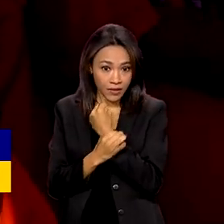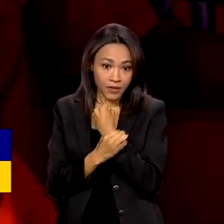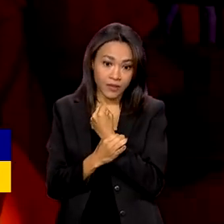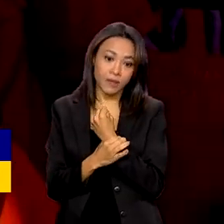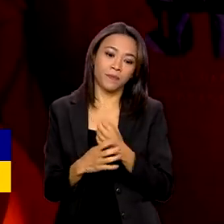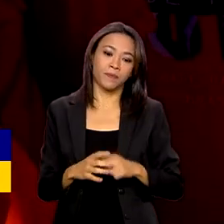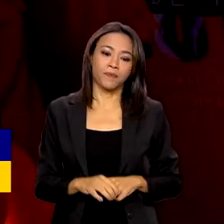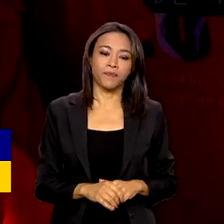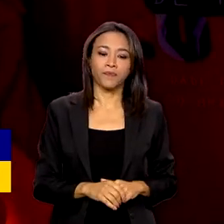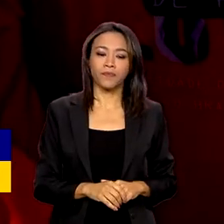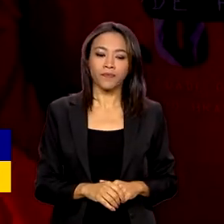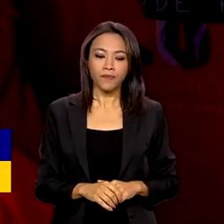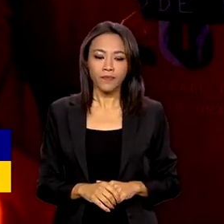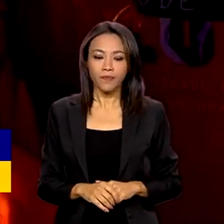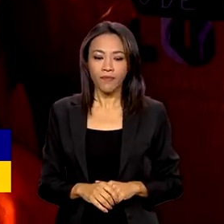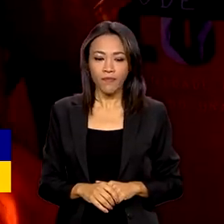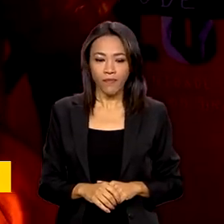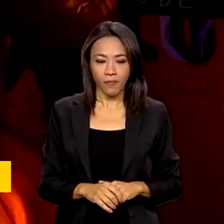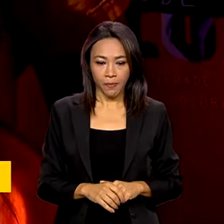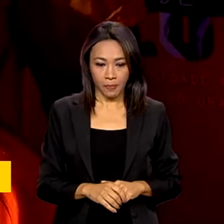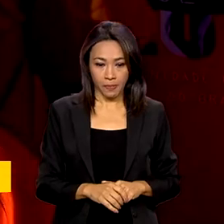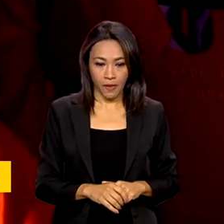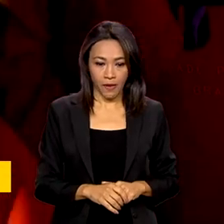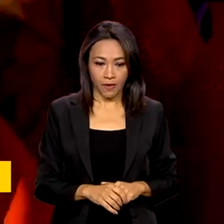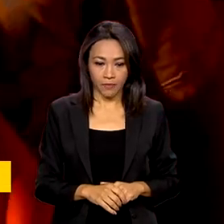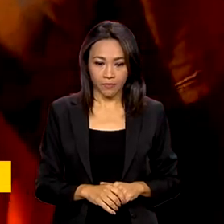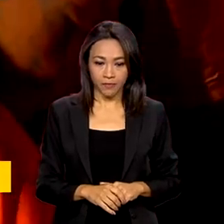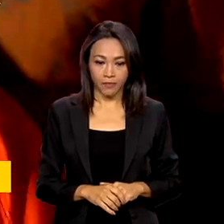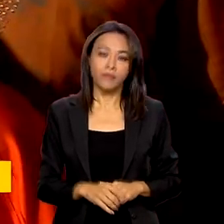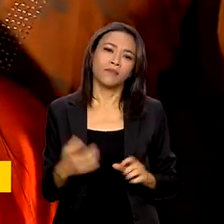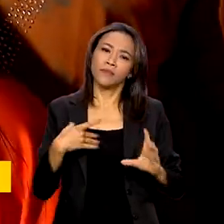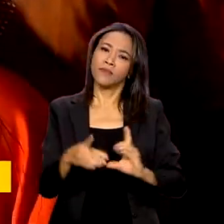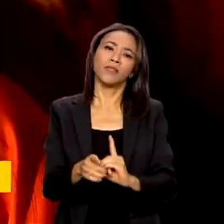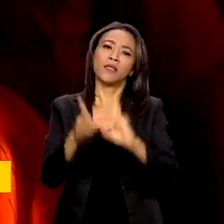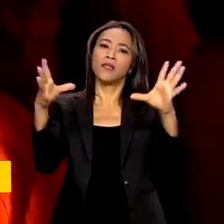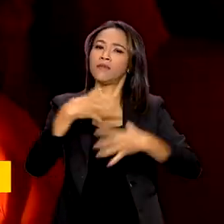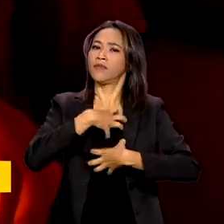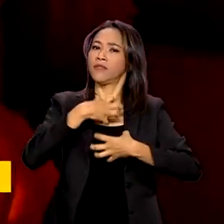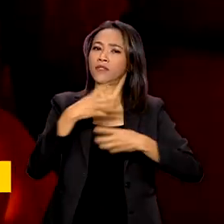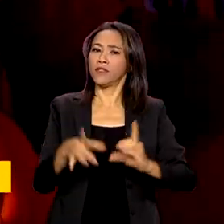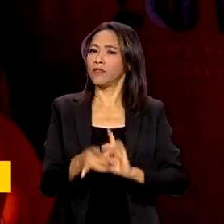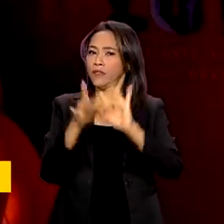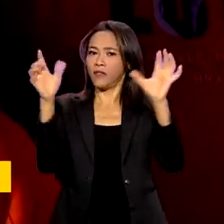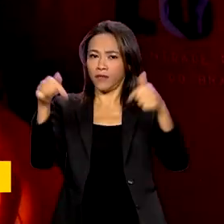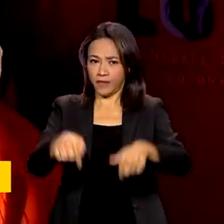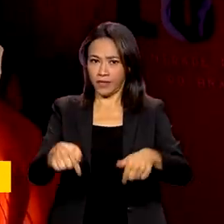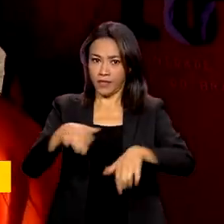podamos... Como a gente pode dizer? Está livre, se sente livres aqui, nesse momento.